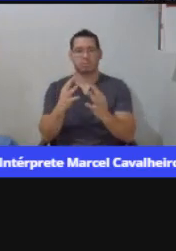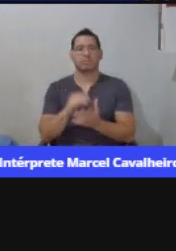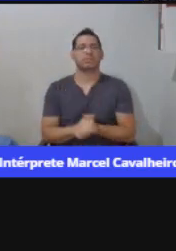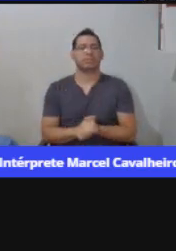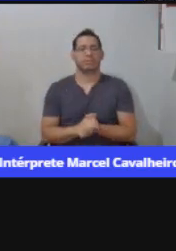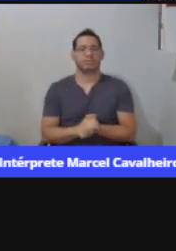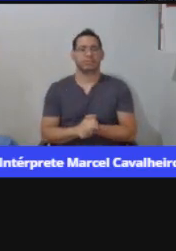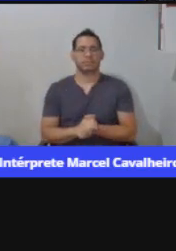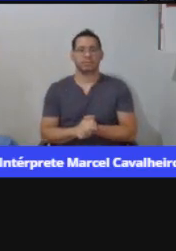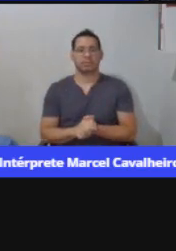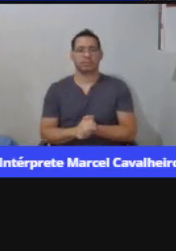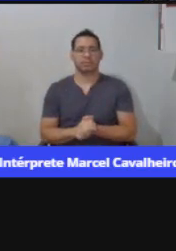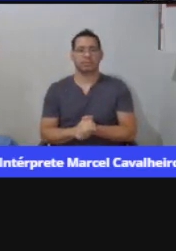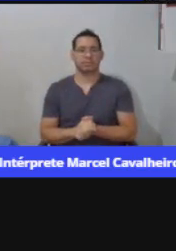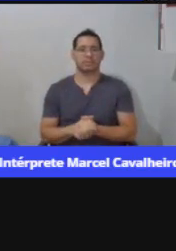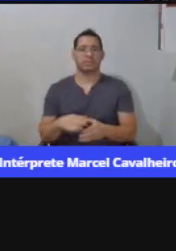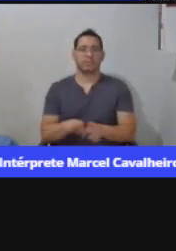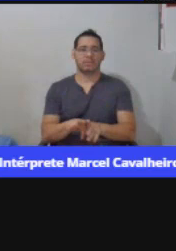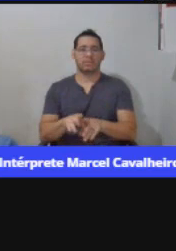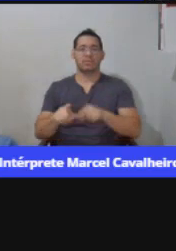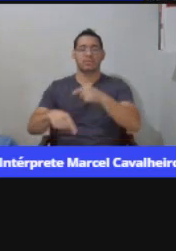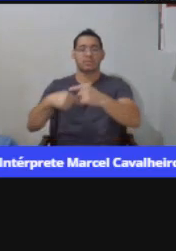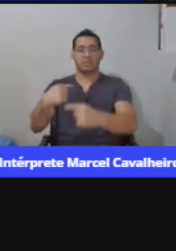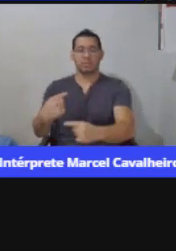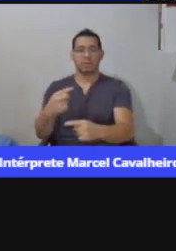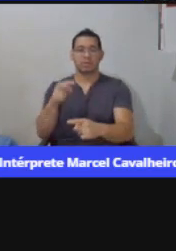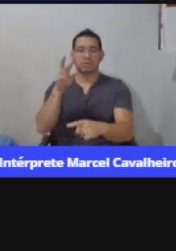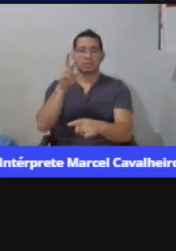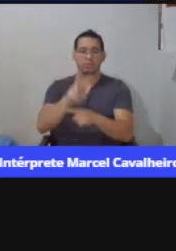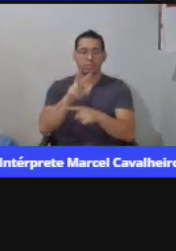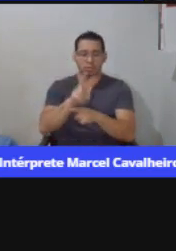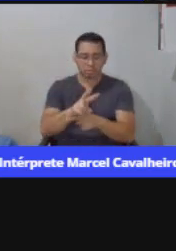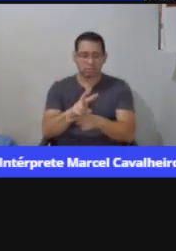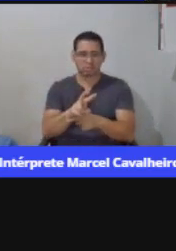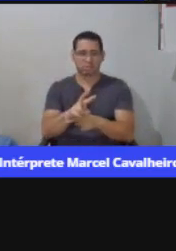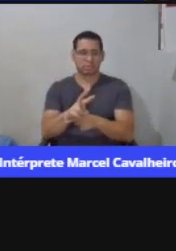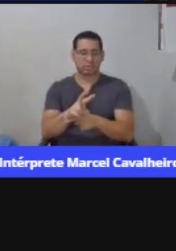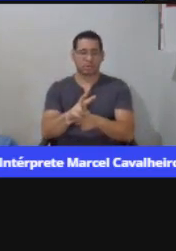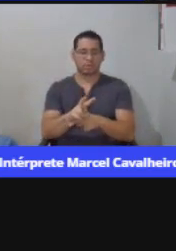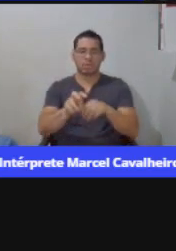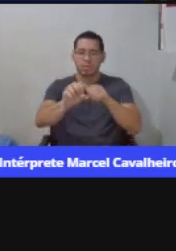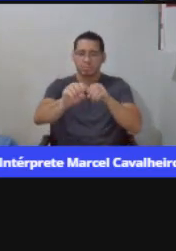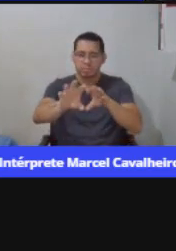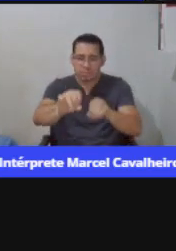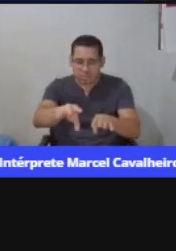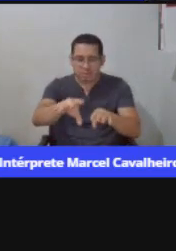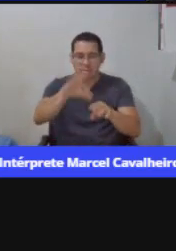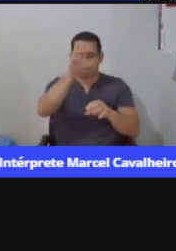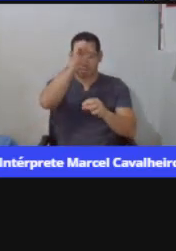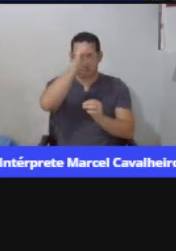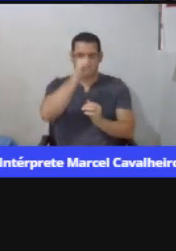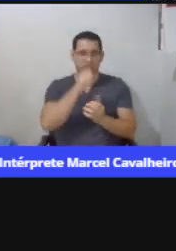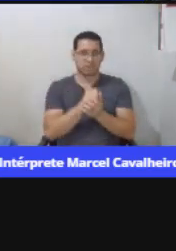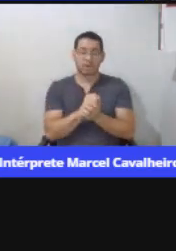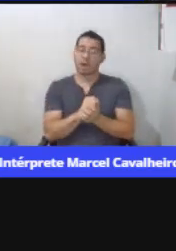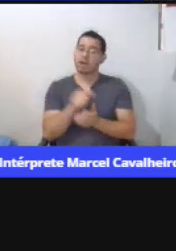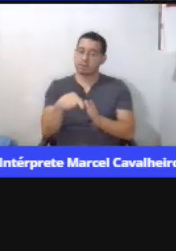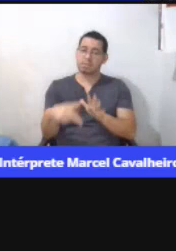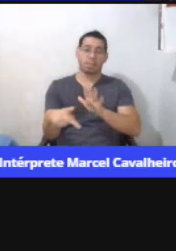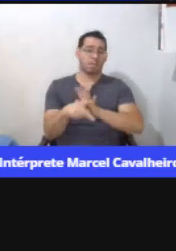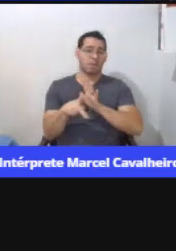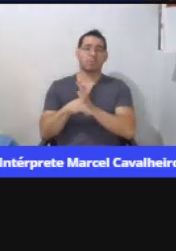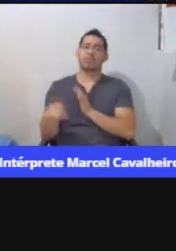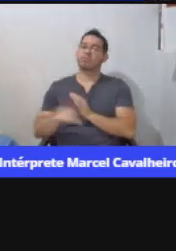entra o controle e acompanhamento do processo de ensino-aprendizagem. Isso também é papel, é função do professor.